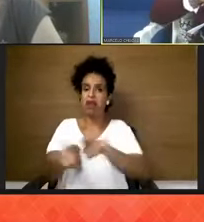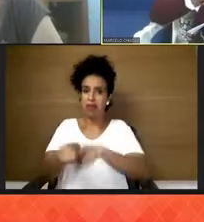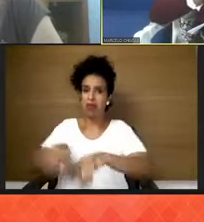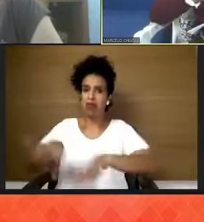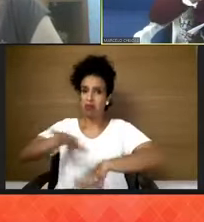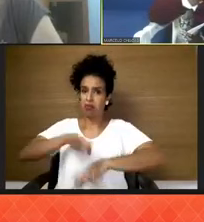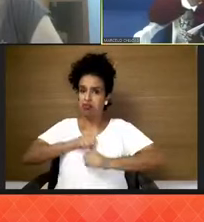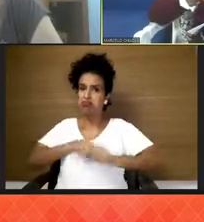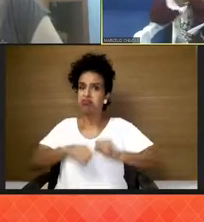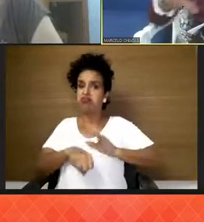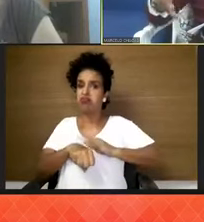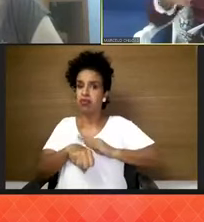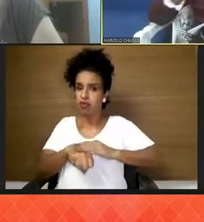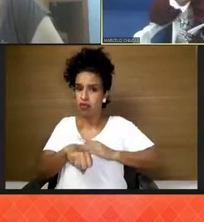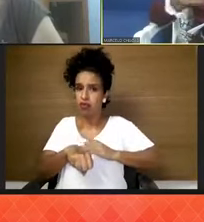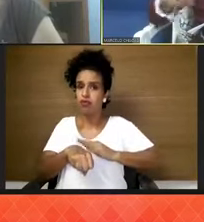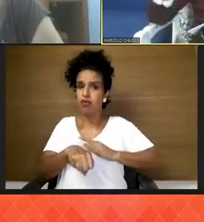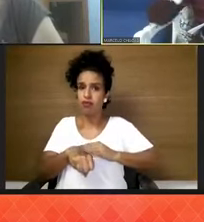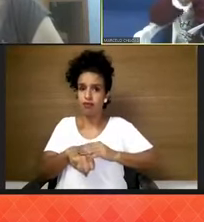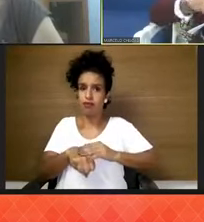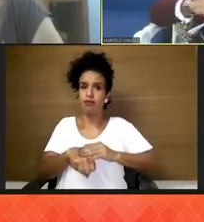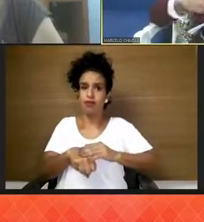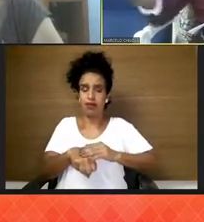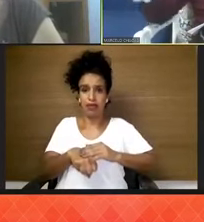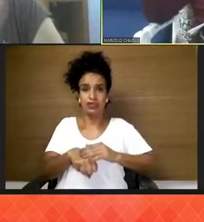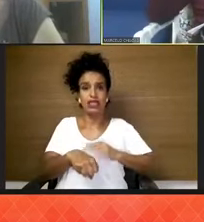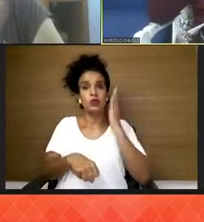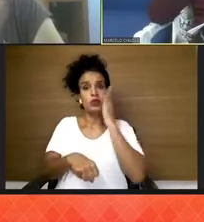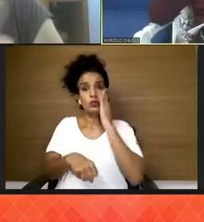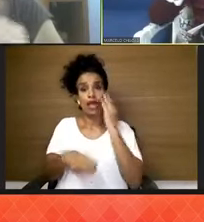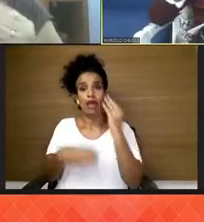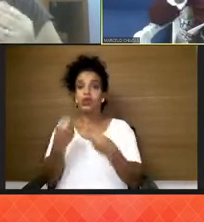coisa nesses desmandos que nós estamos tendo, mas ministros,